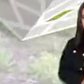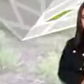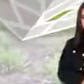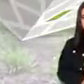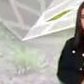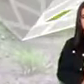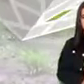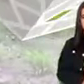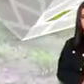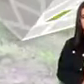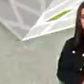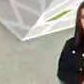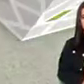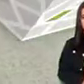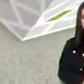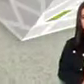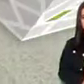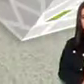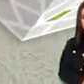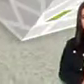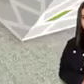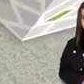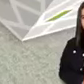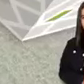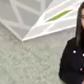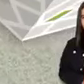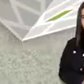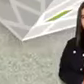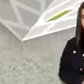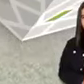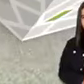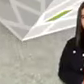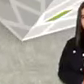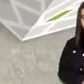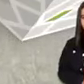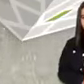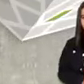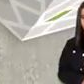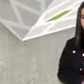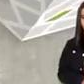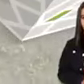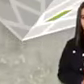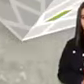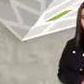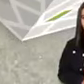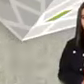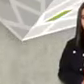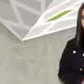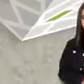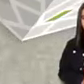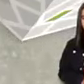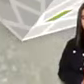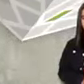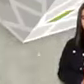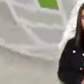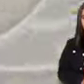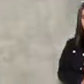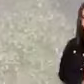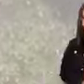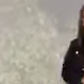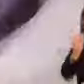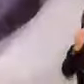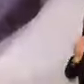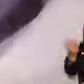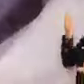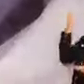Brandão, Alagoa Nova, Riachão do Bacamarte, Itatuba, Itabaiana, Salgados de São Félix, Taperoá e